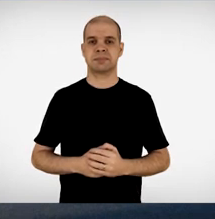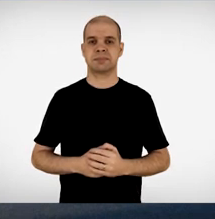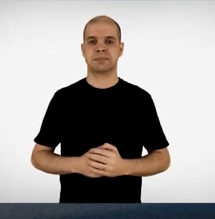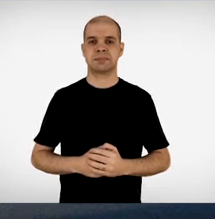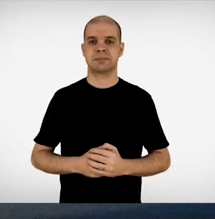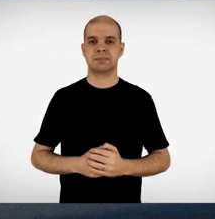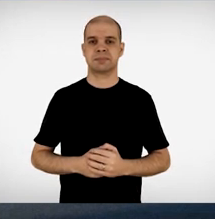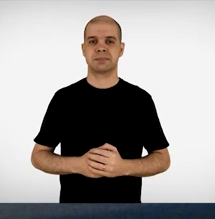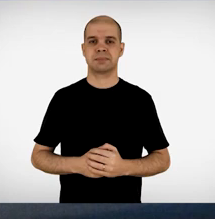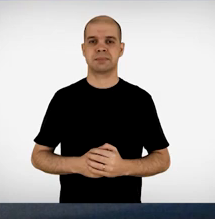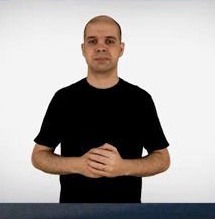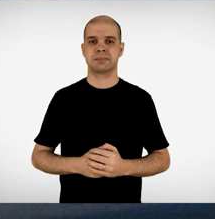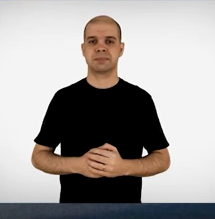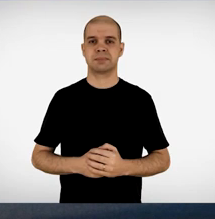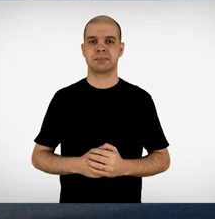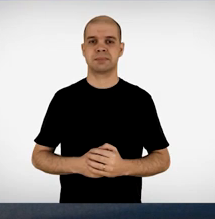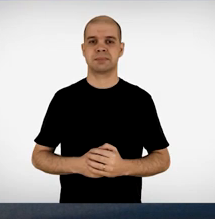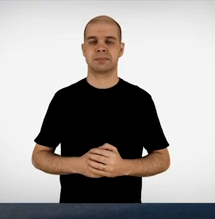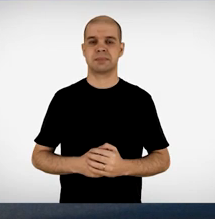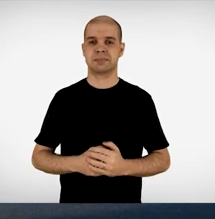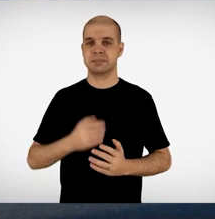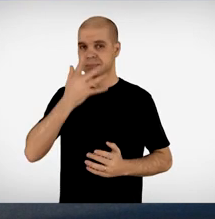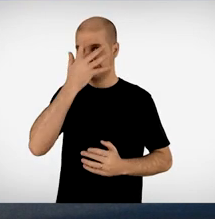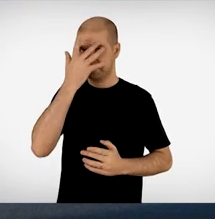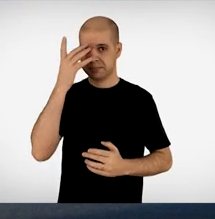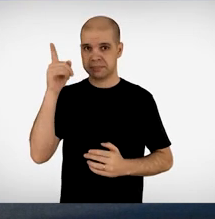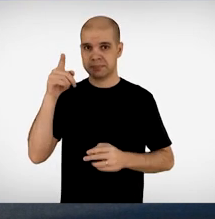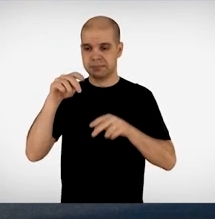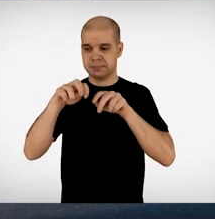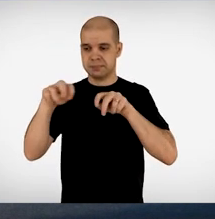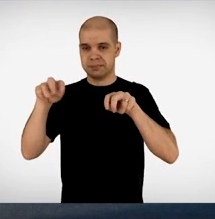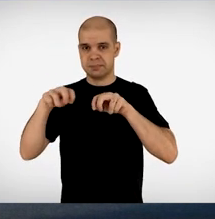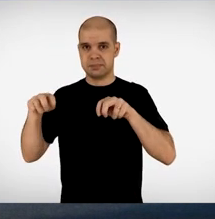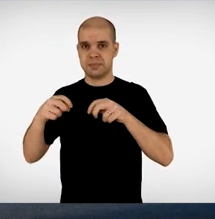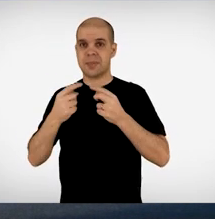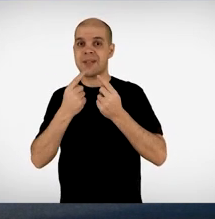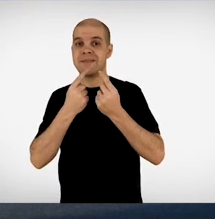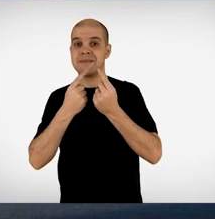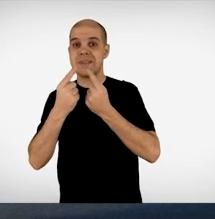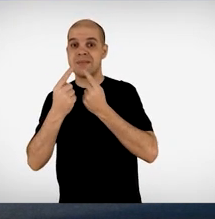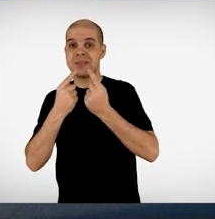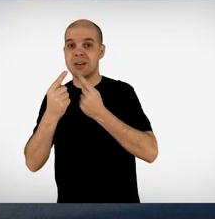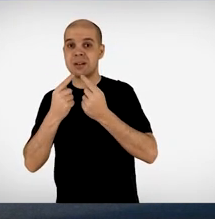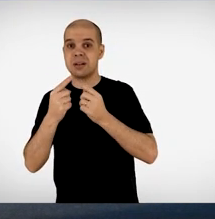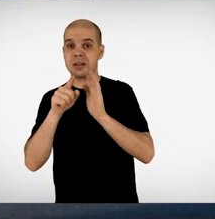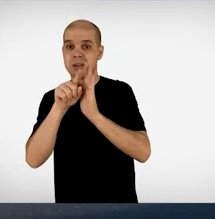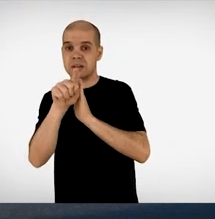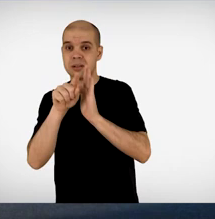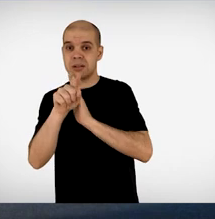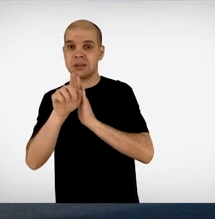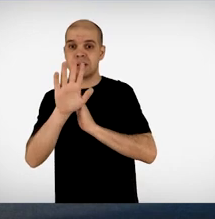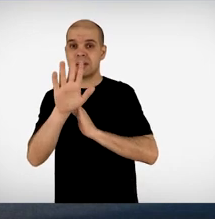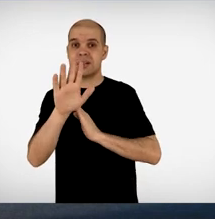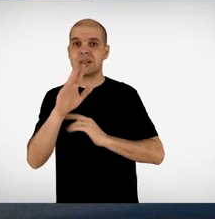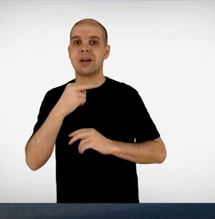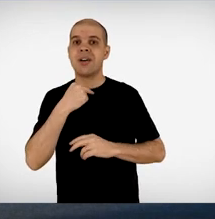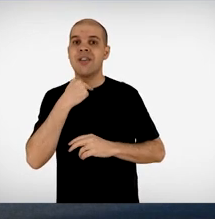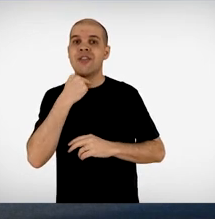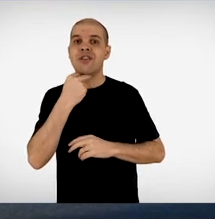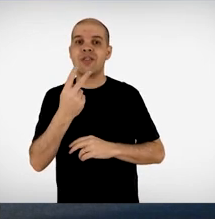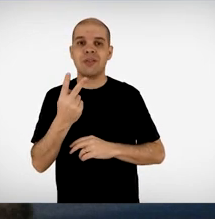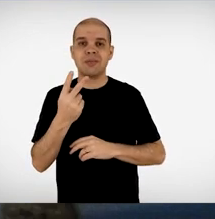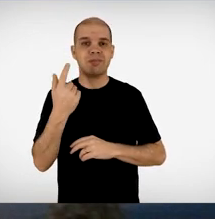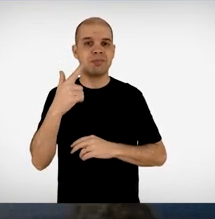via naquele segundo e por isso que ela deu uma nele, que no primeiro eu acho que ela talvez se sentia inferior. Isso é uma reflexão